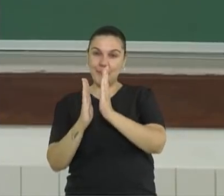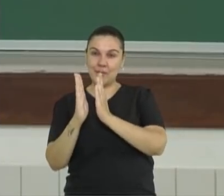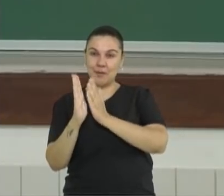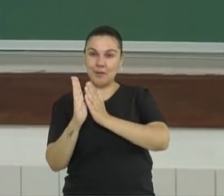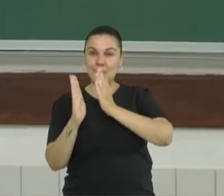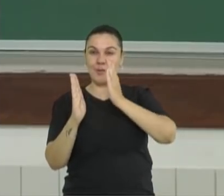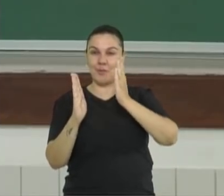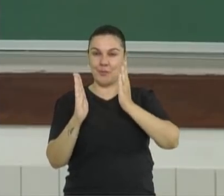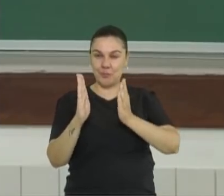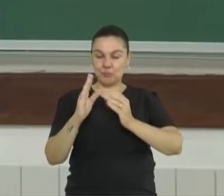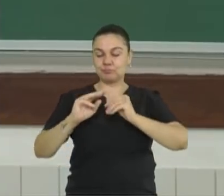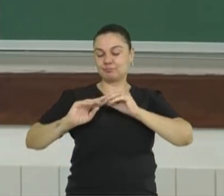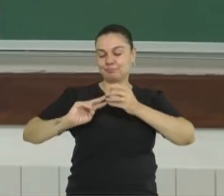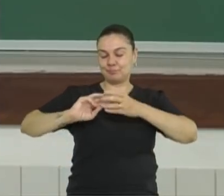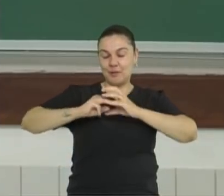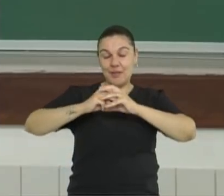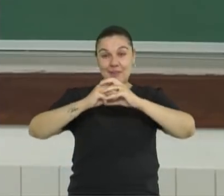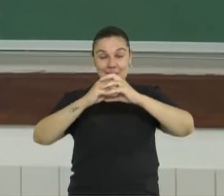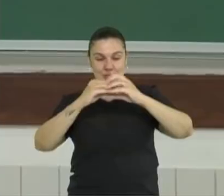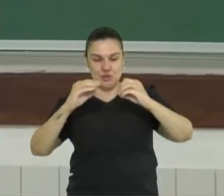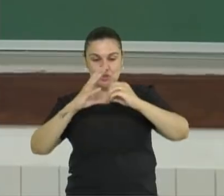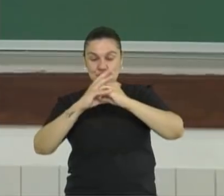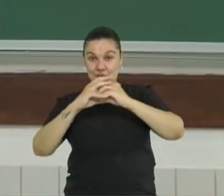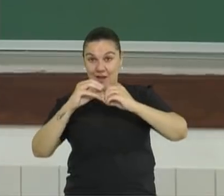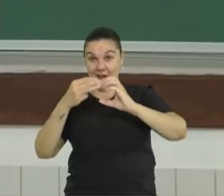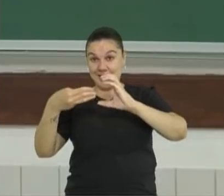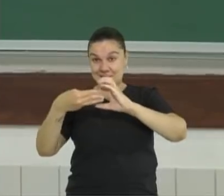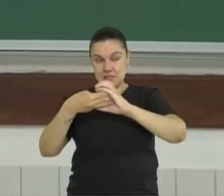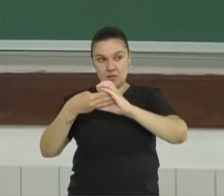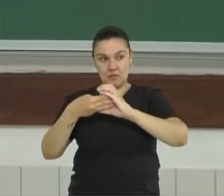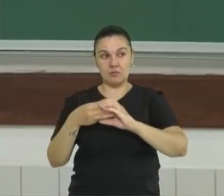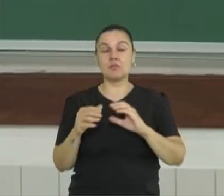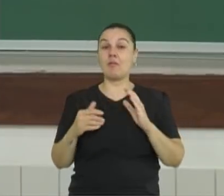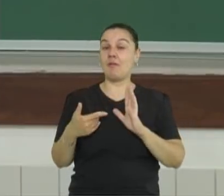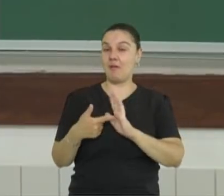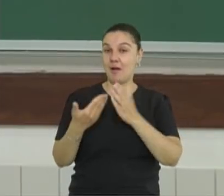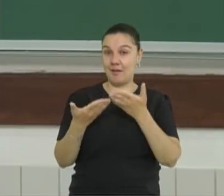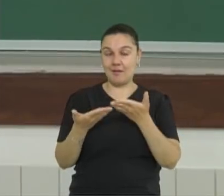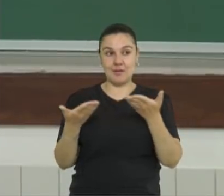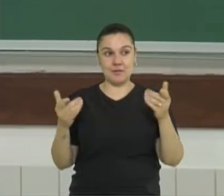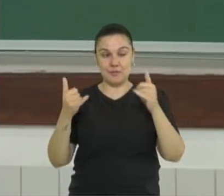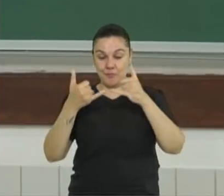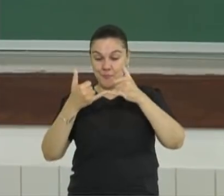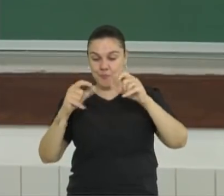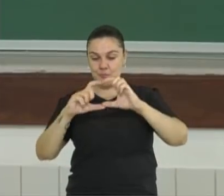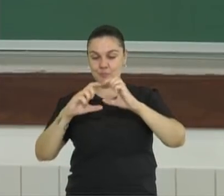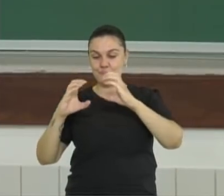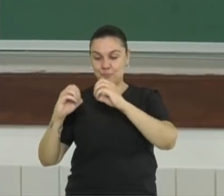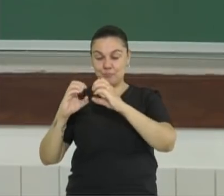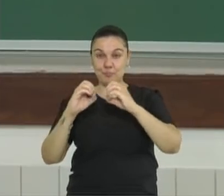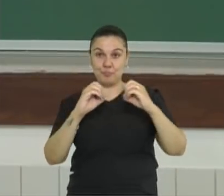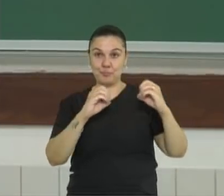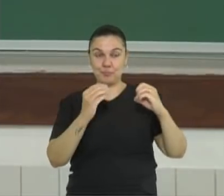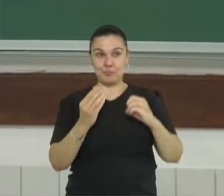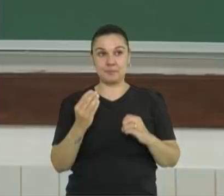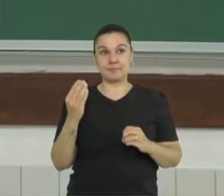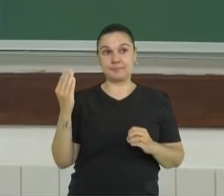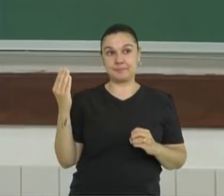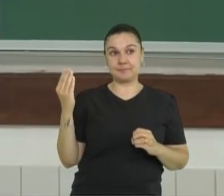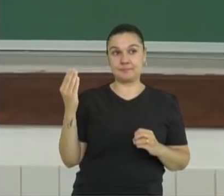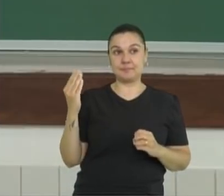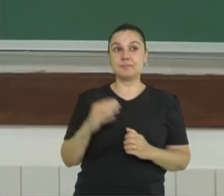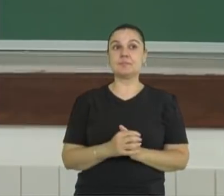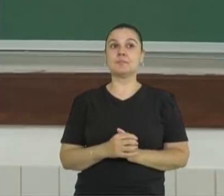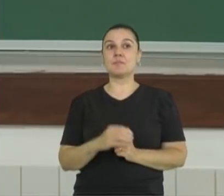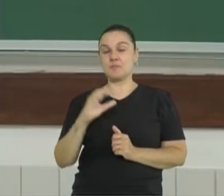momento dividindo ou não, ela pode se apresentar num filamento, né? Que a gente chama do